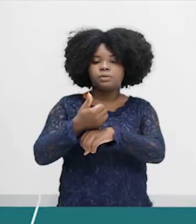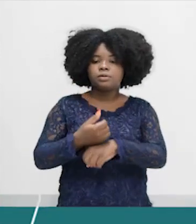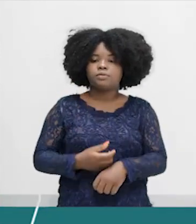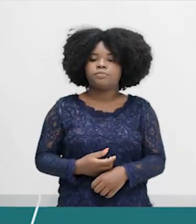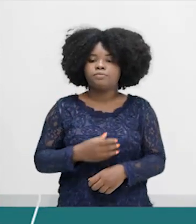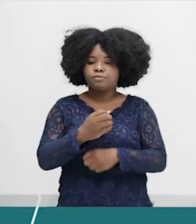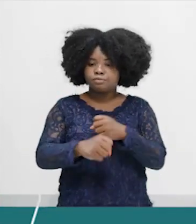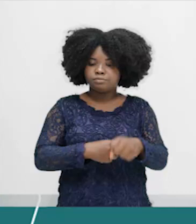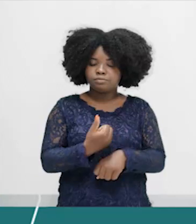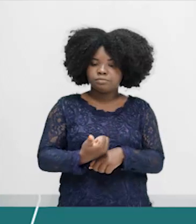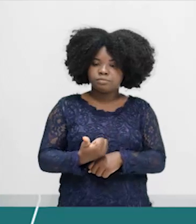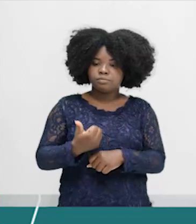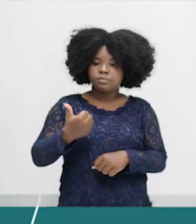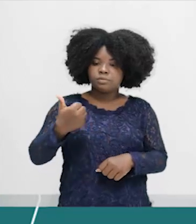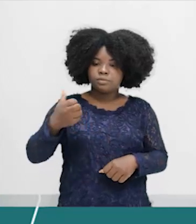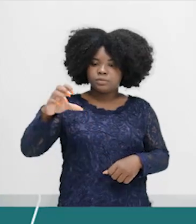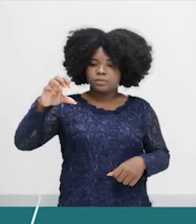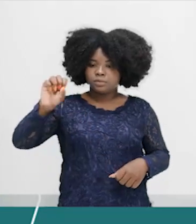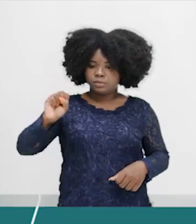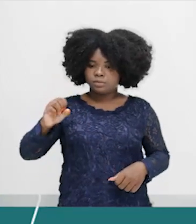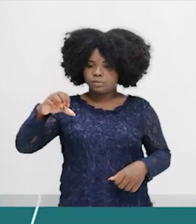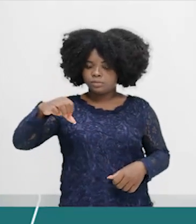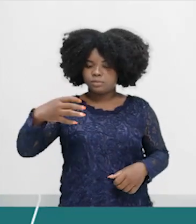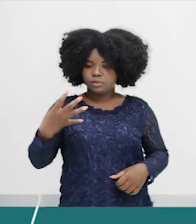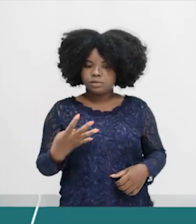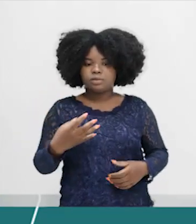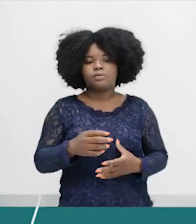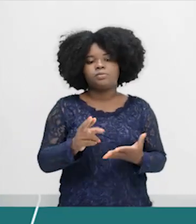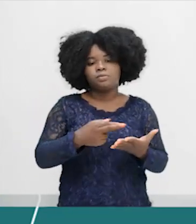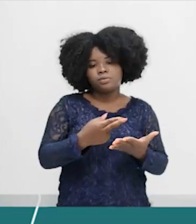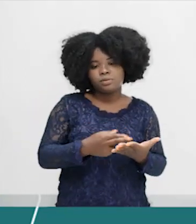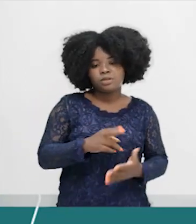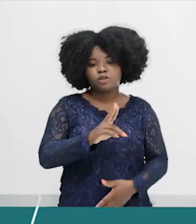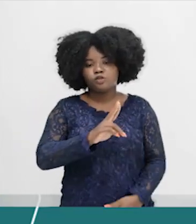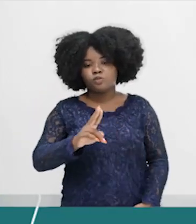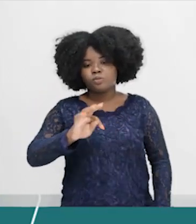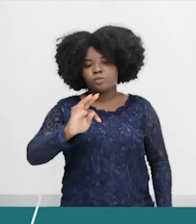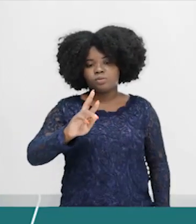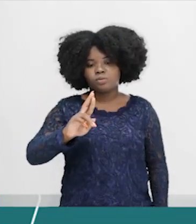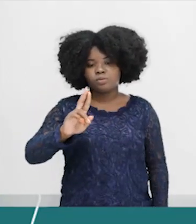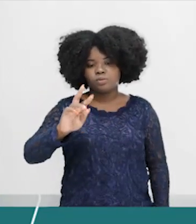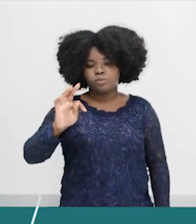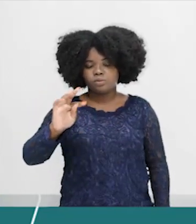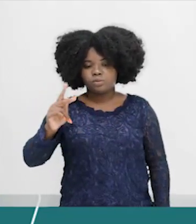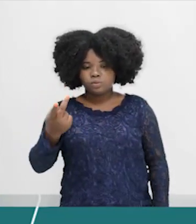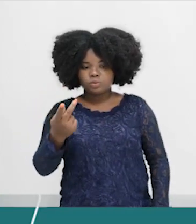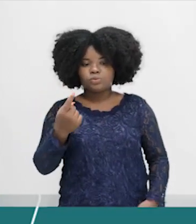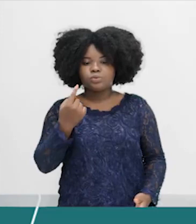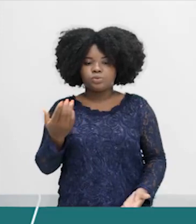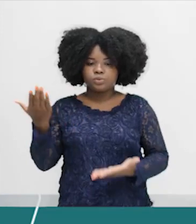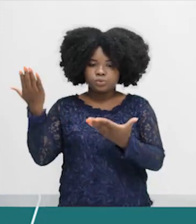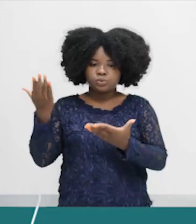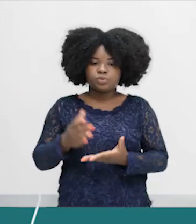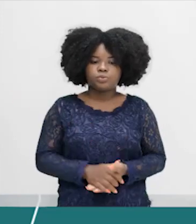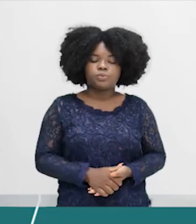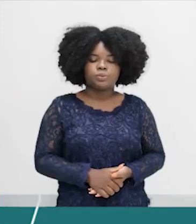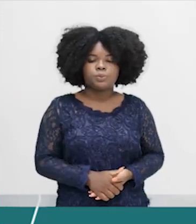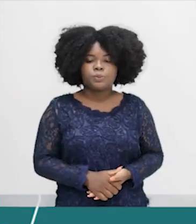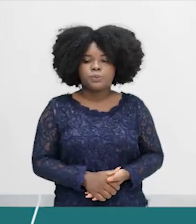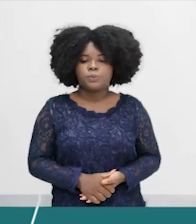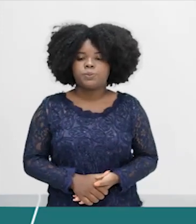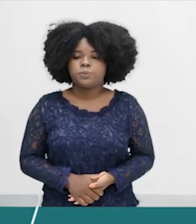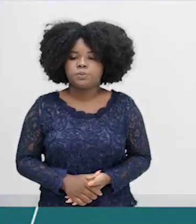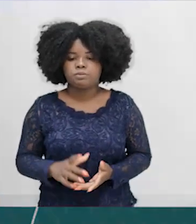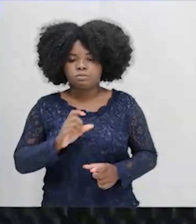1894, numa revista chamada Truth. Né? O autor, um americano chamado Richard Outcault, vem a publicar